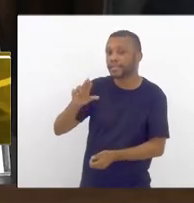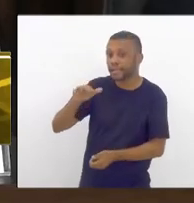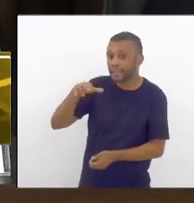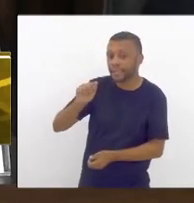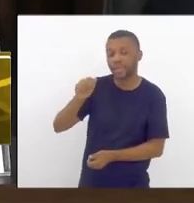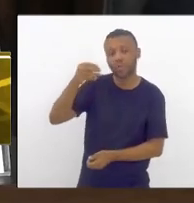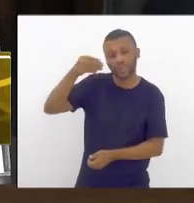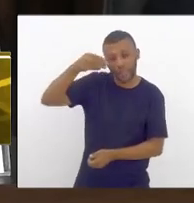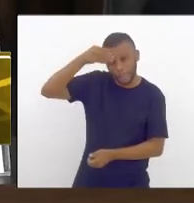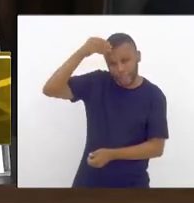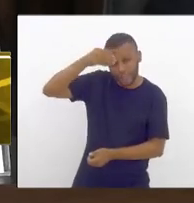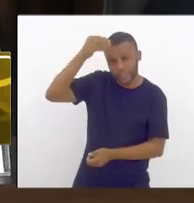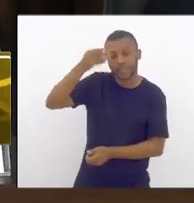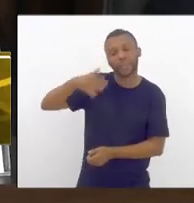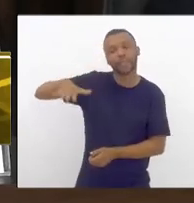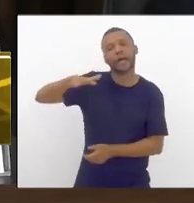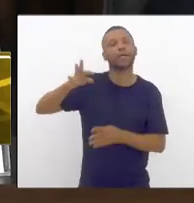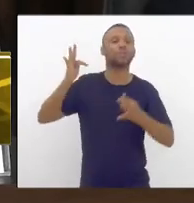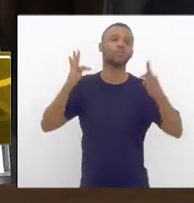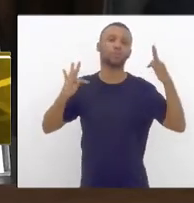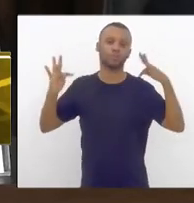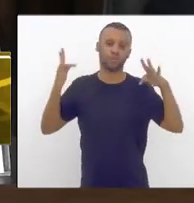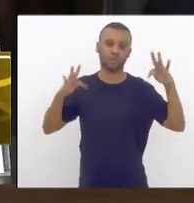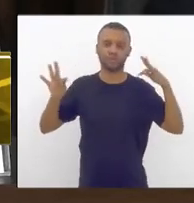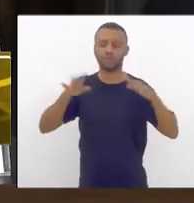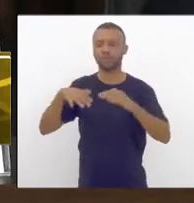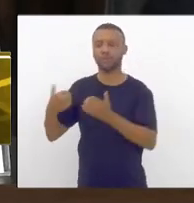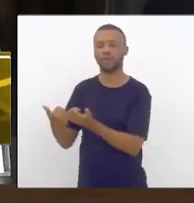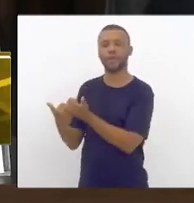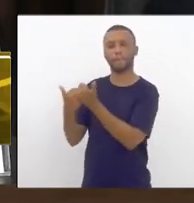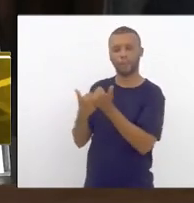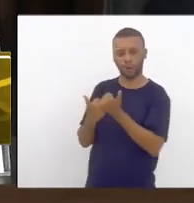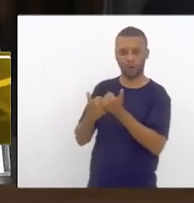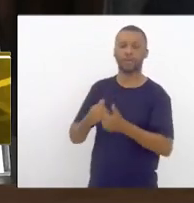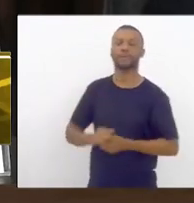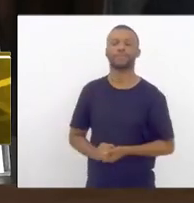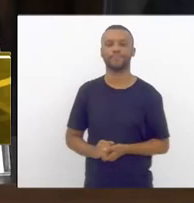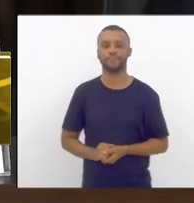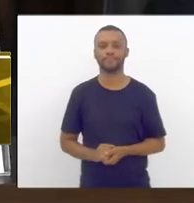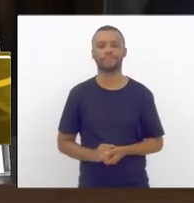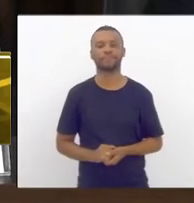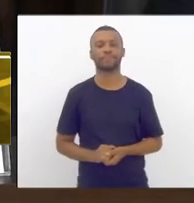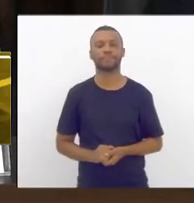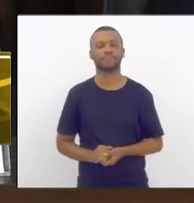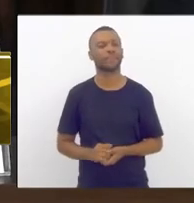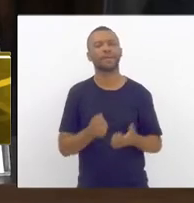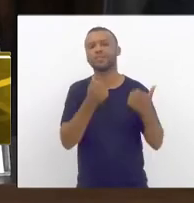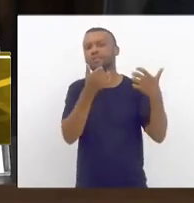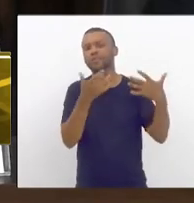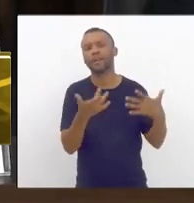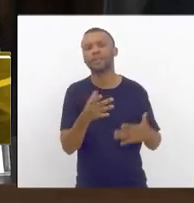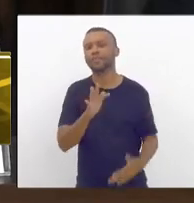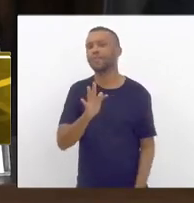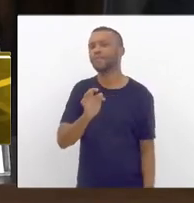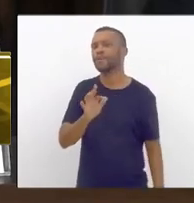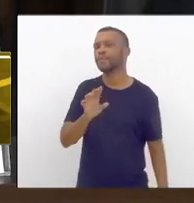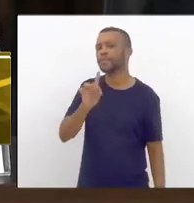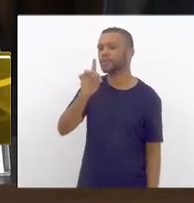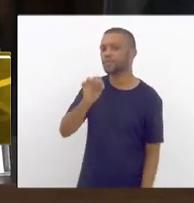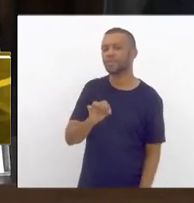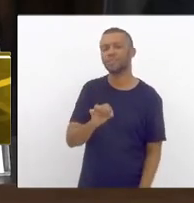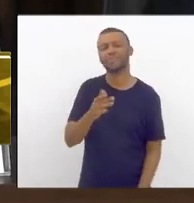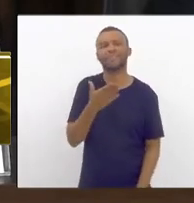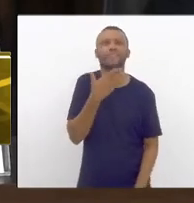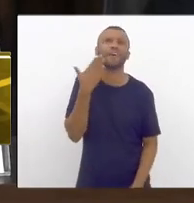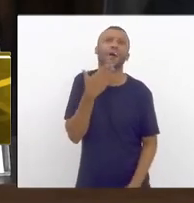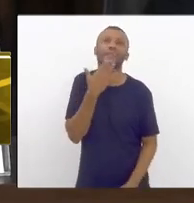do Turismo que é quem mais nos ajuda tão fácil que eu acho que chega a ser difícil